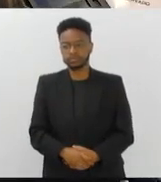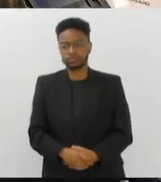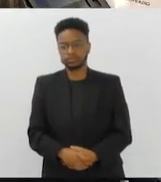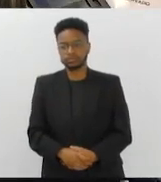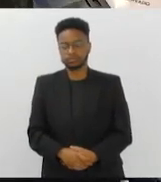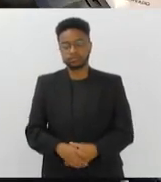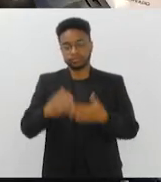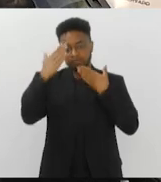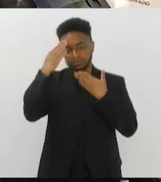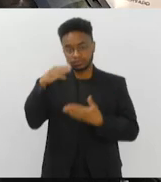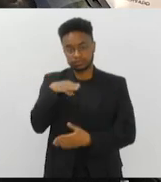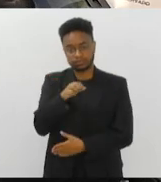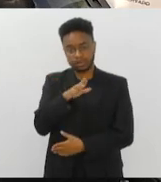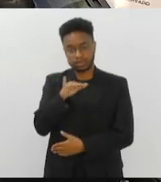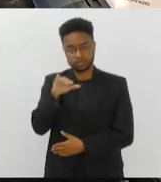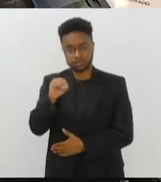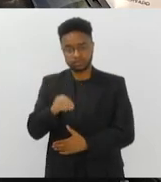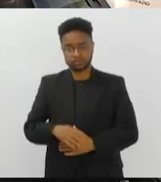Obrigada, Márcio.